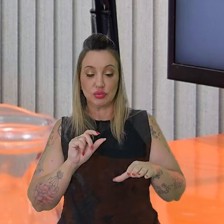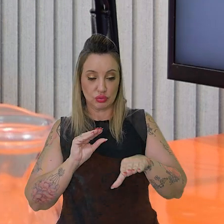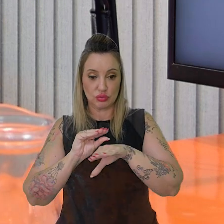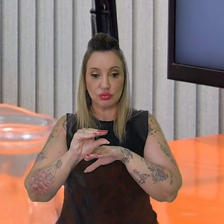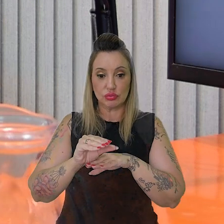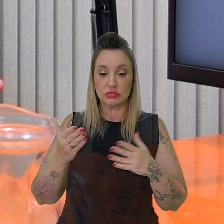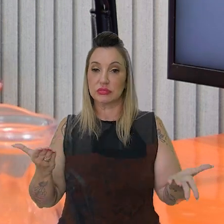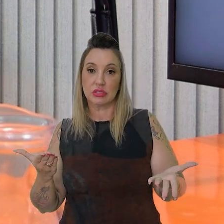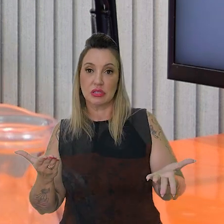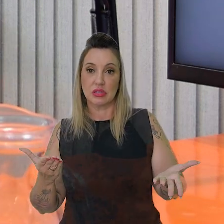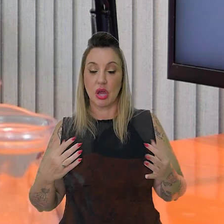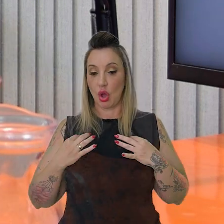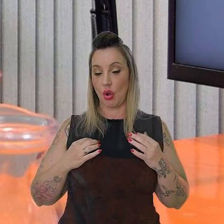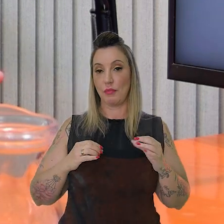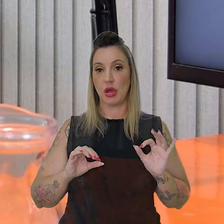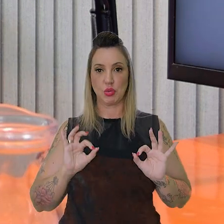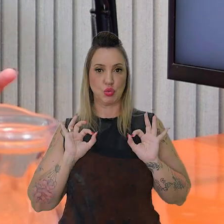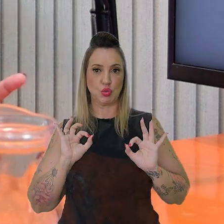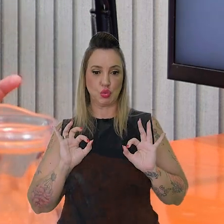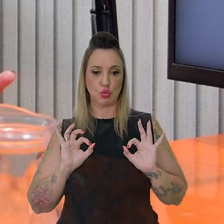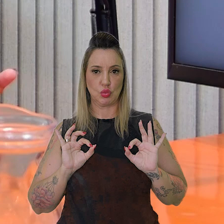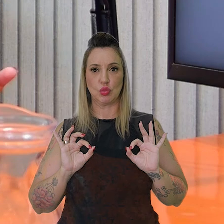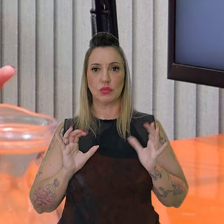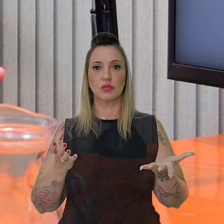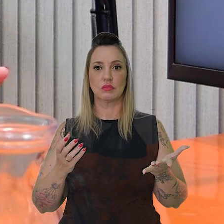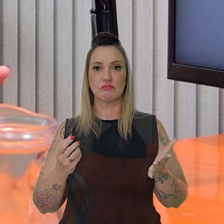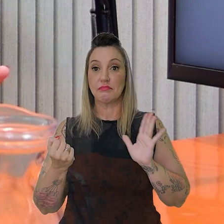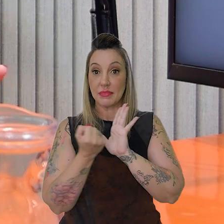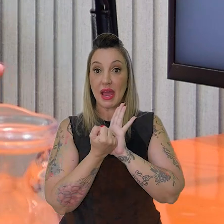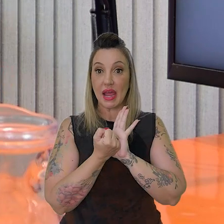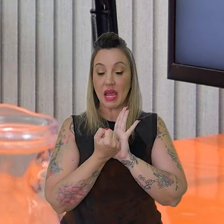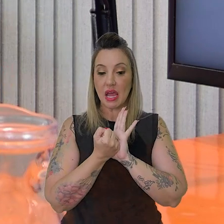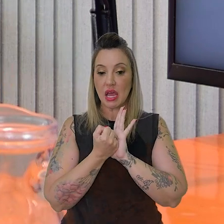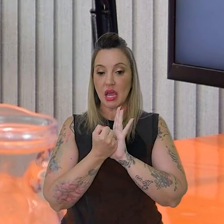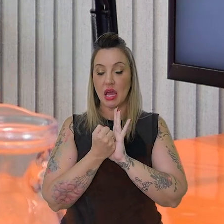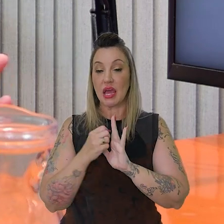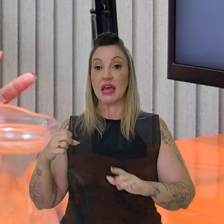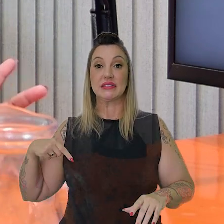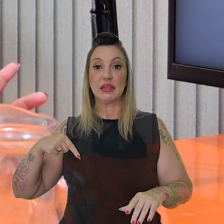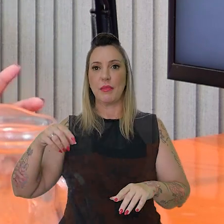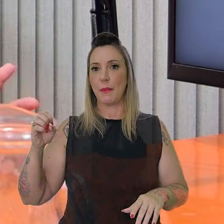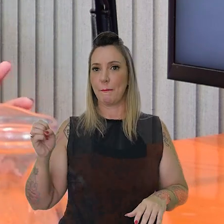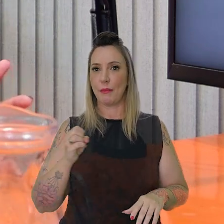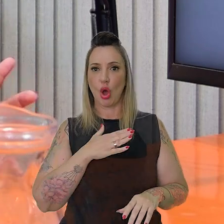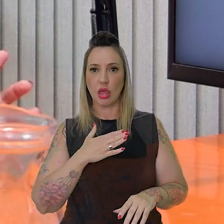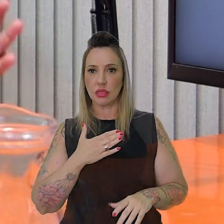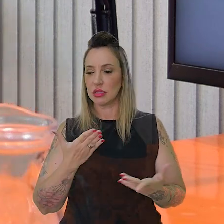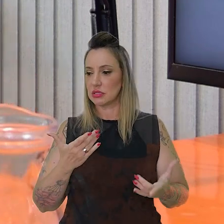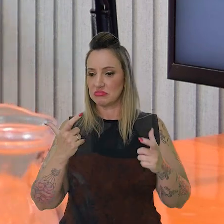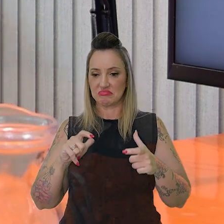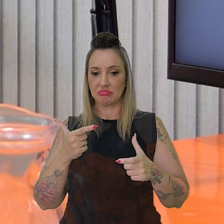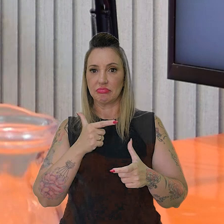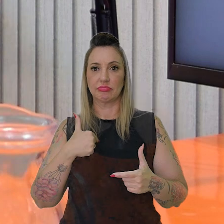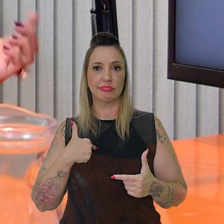dinheiro para investir para ter os a roupa de grife para est nos no no nas grandes semanas de moda